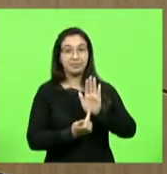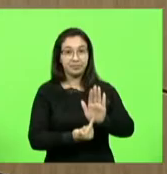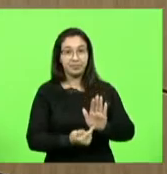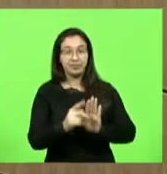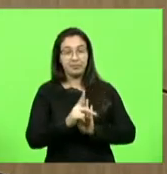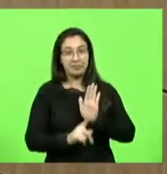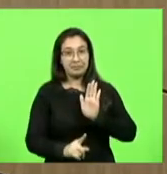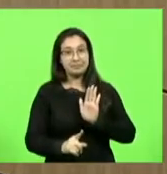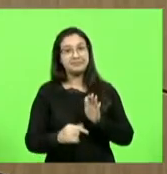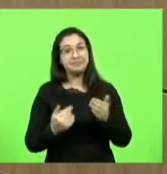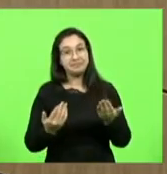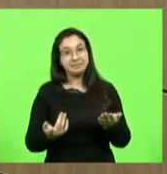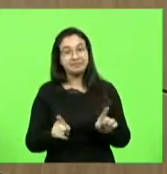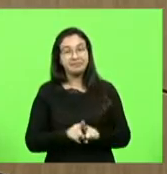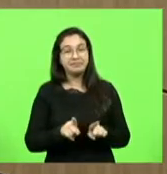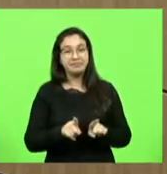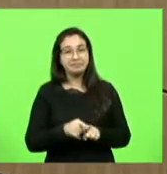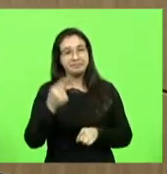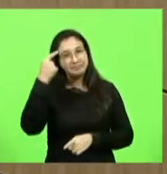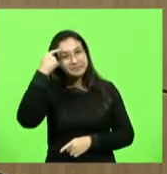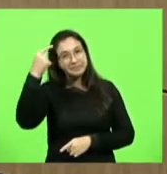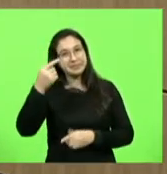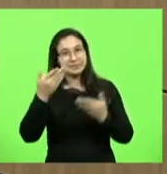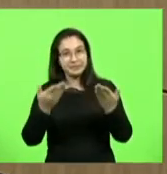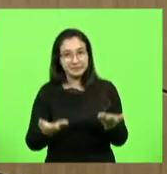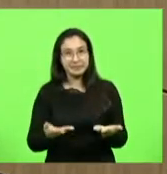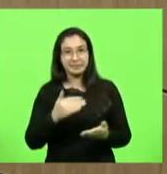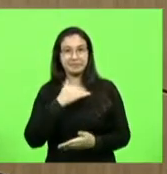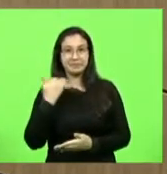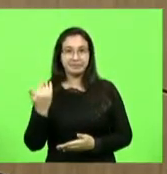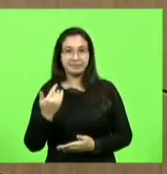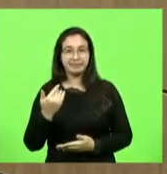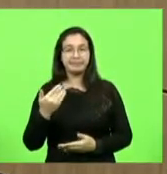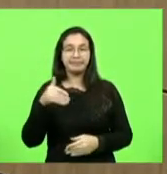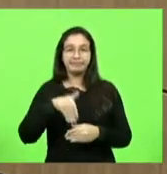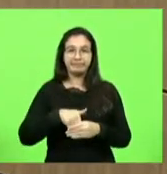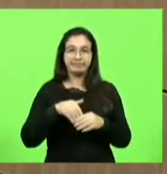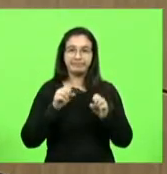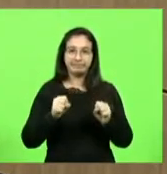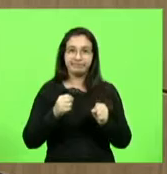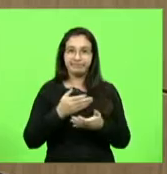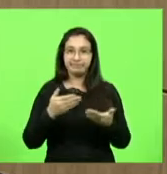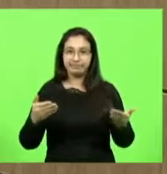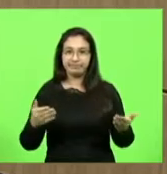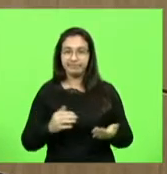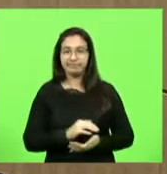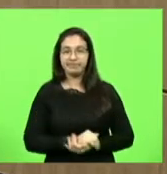Então, também em memória a ele, peço aqui aos nobres colegas a aprovação do projeto de lei. Muito obrigado.